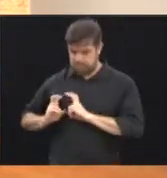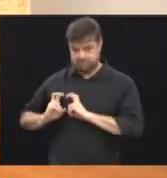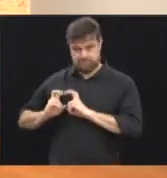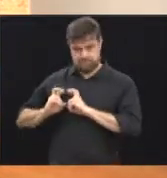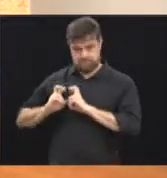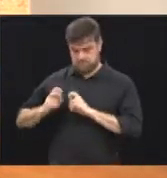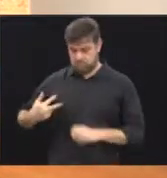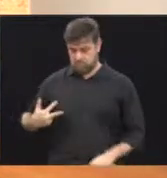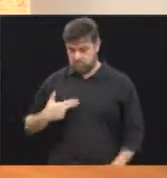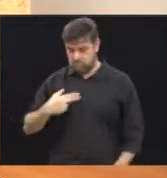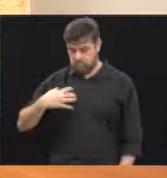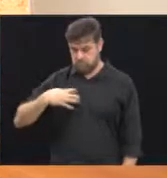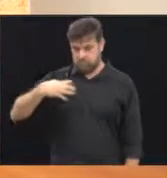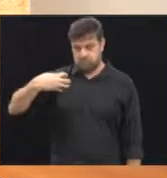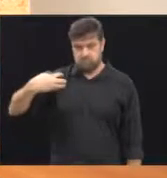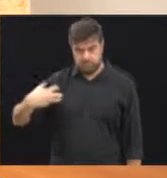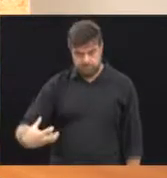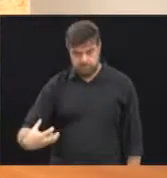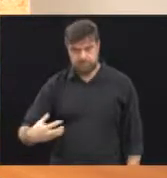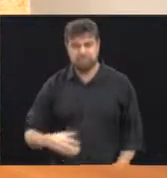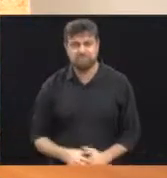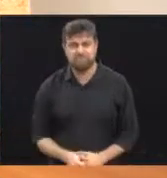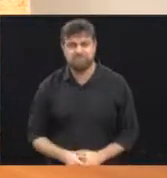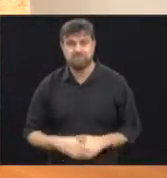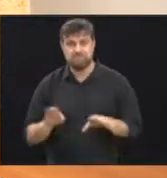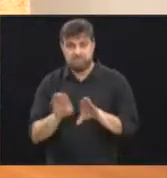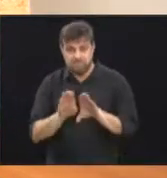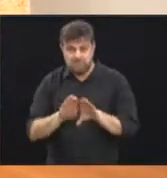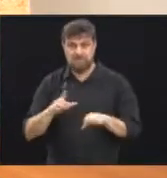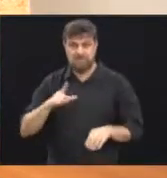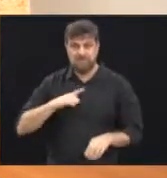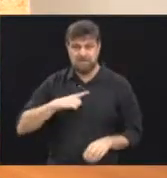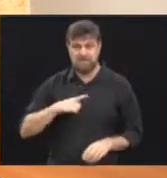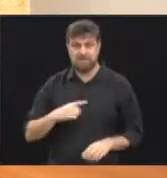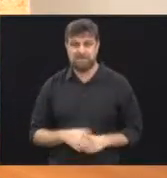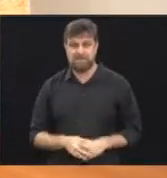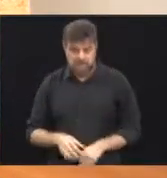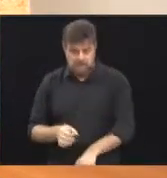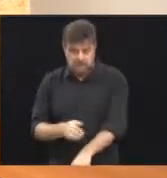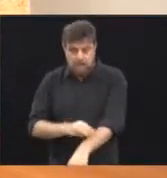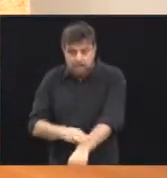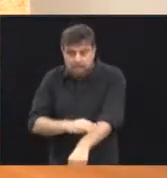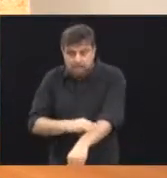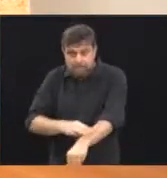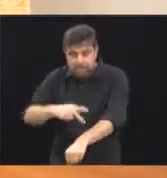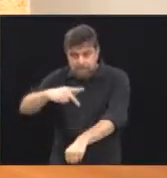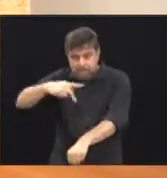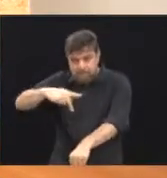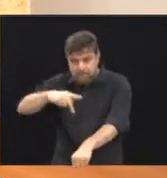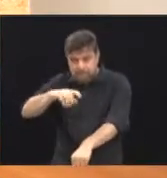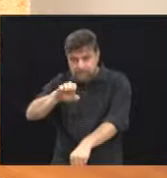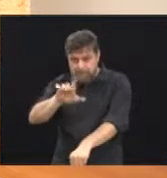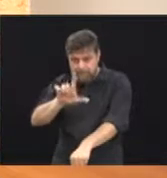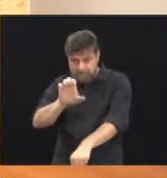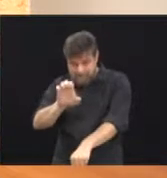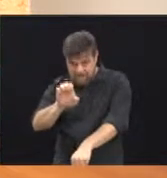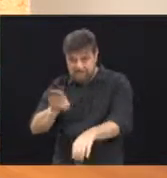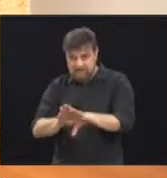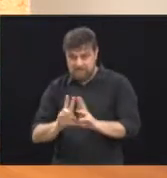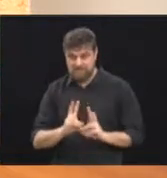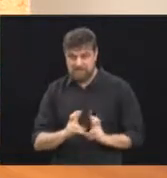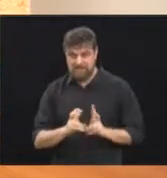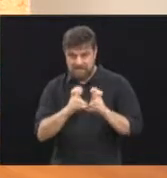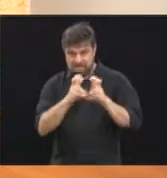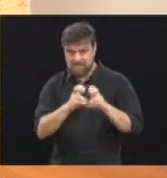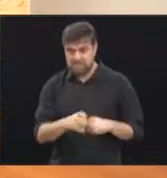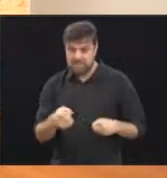esse tipo de abordagem. Além disso, nós temos os tumores de pele, que na maioria das vezes são